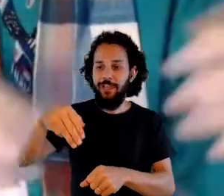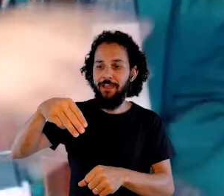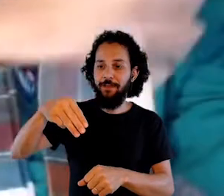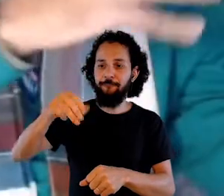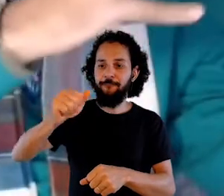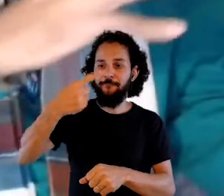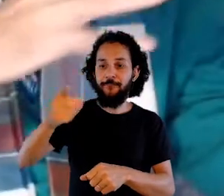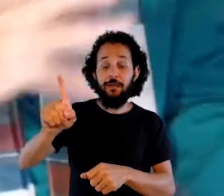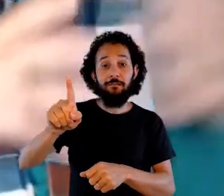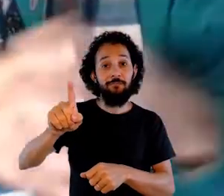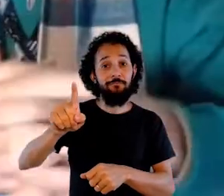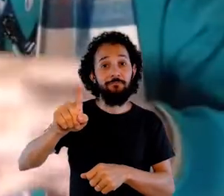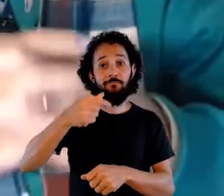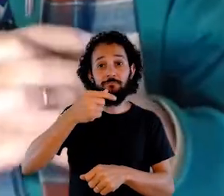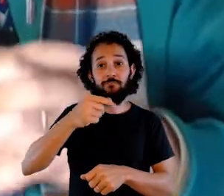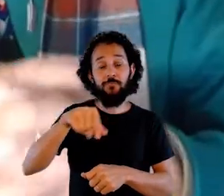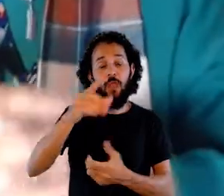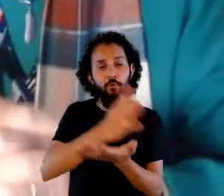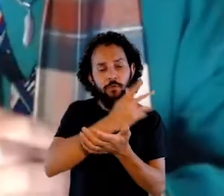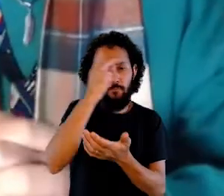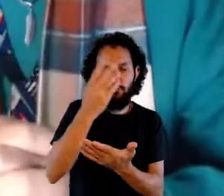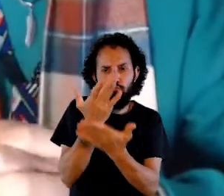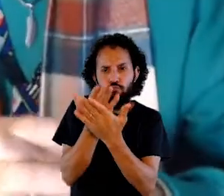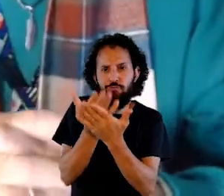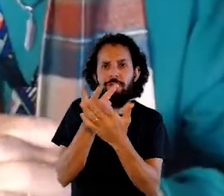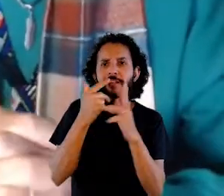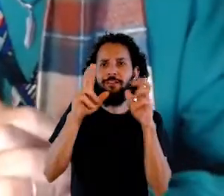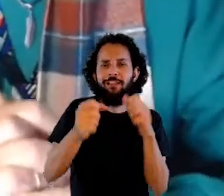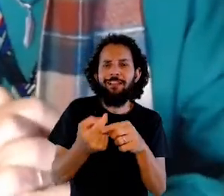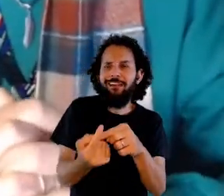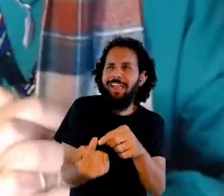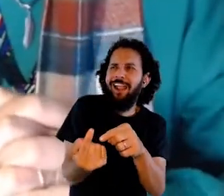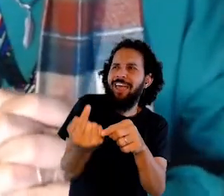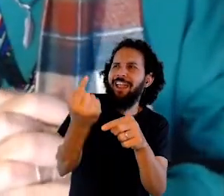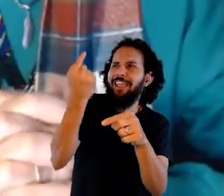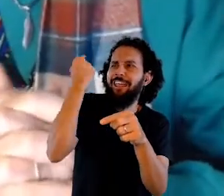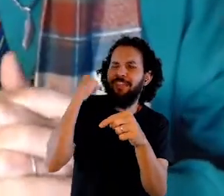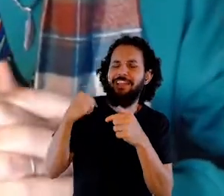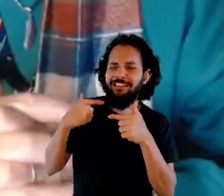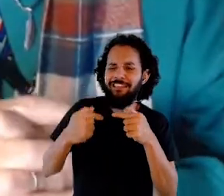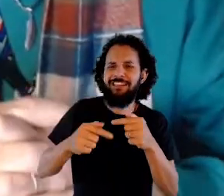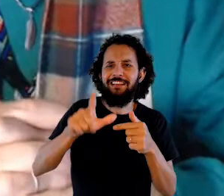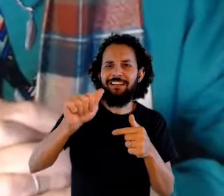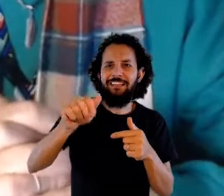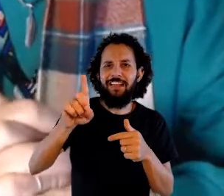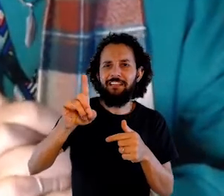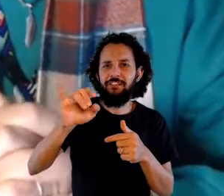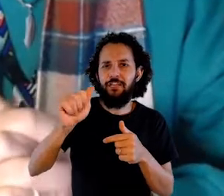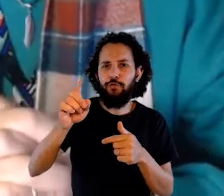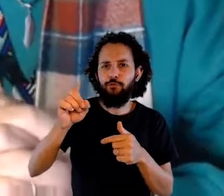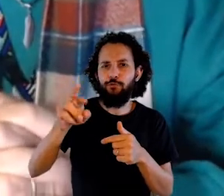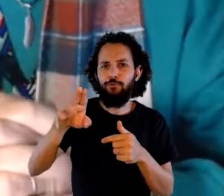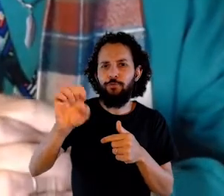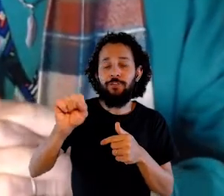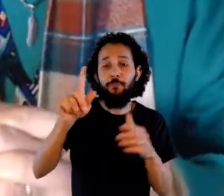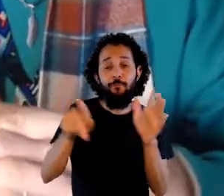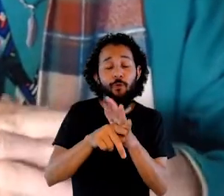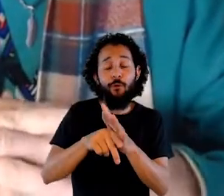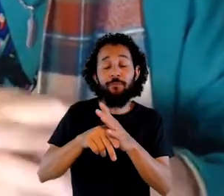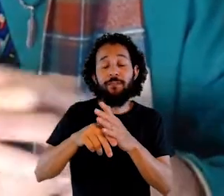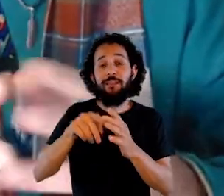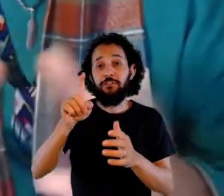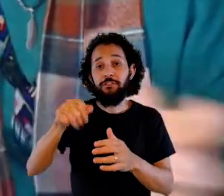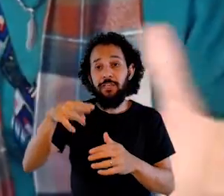já é da época das grandes glaciações ainda, né? E a palavra xamã vem da Sibéria. A Sibéria é